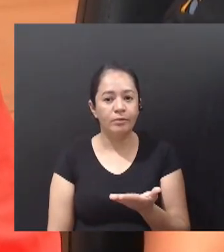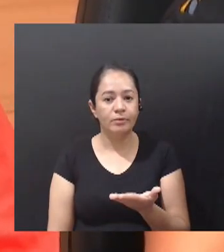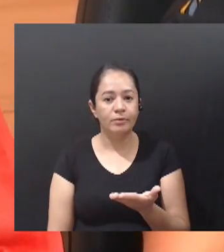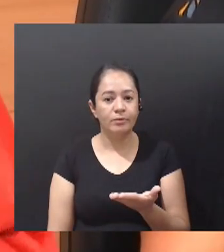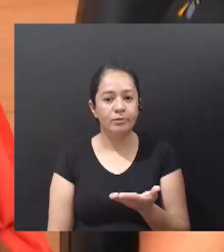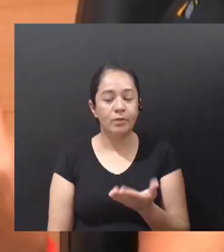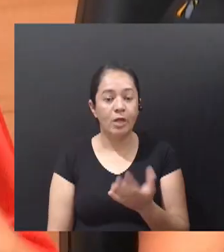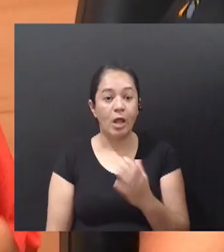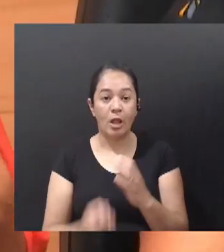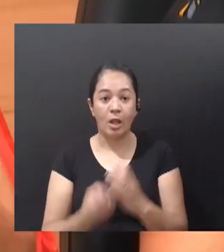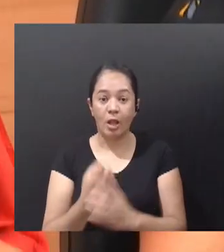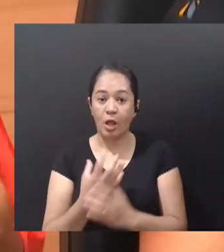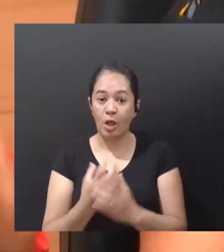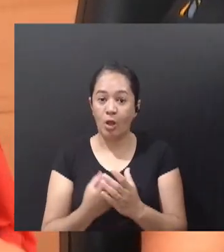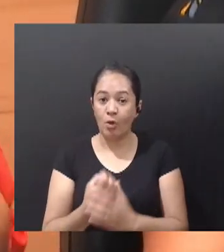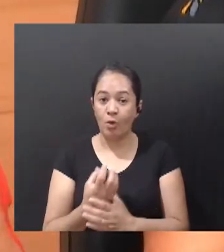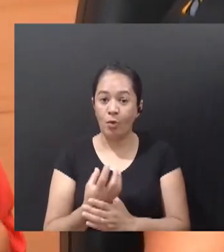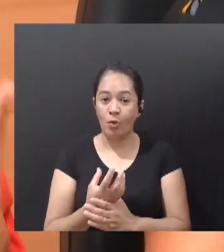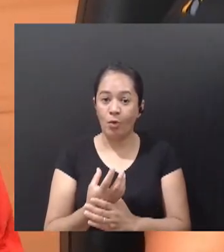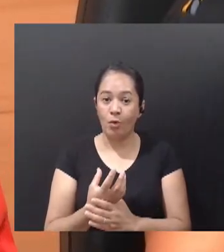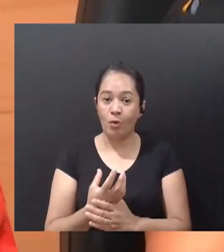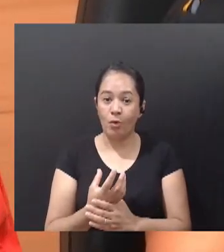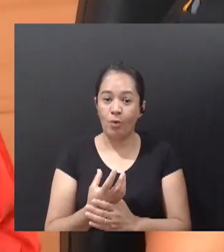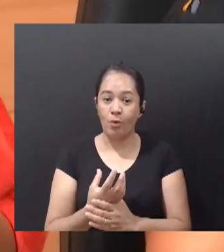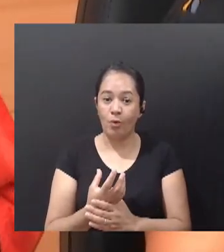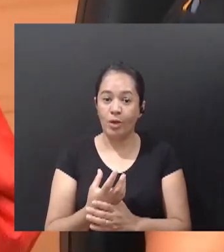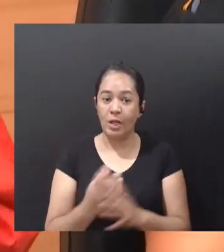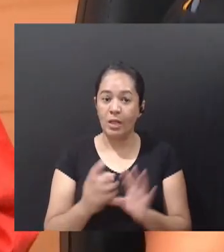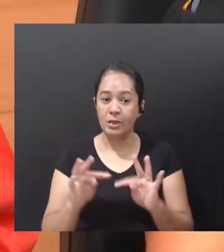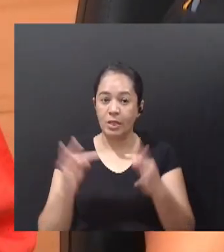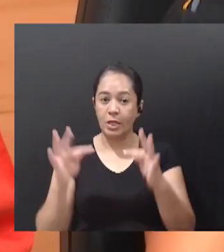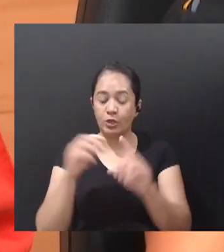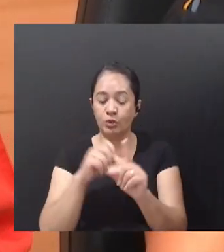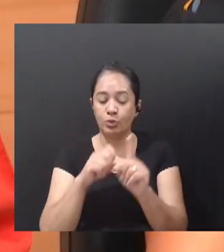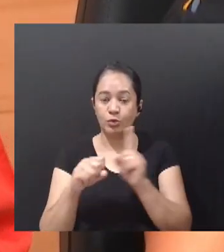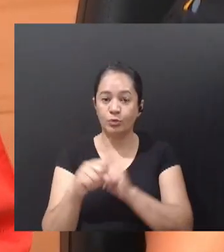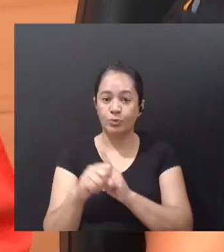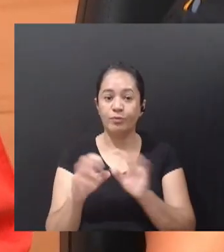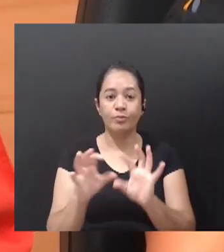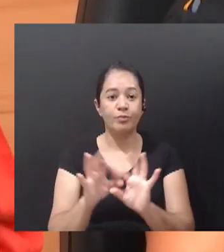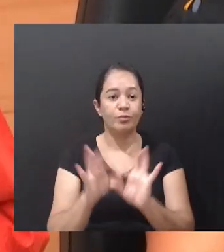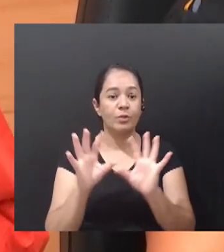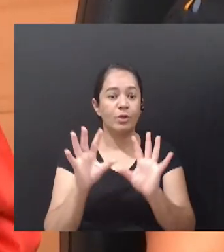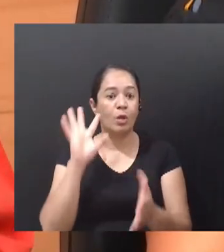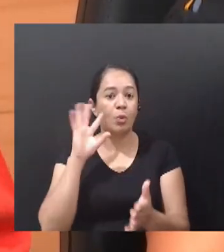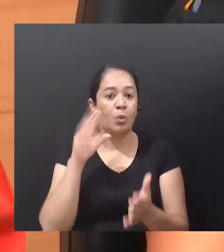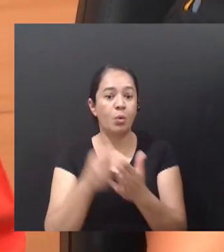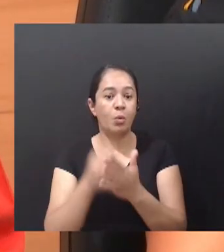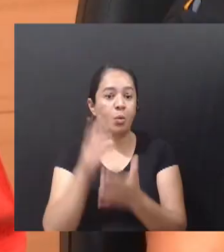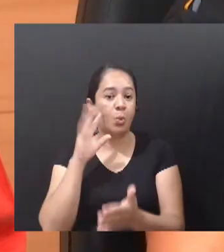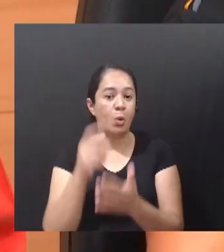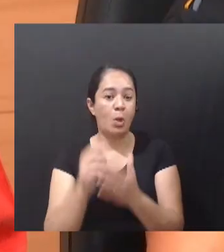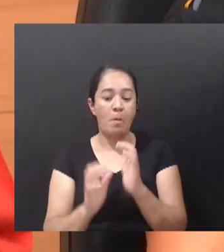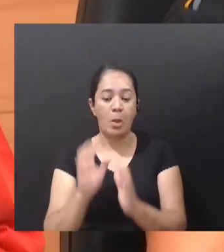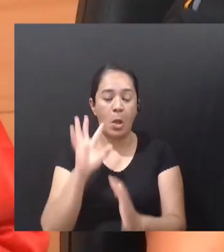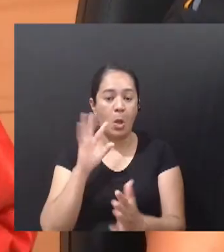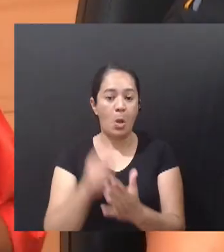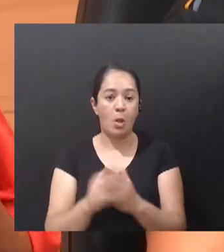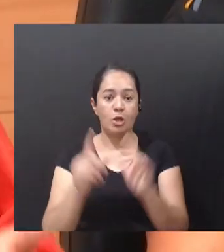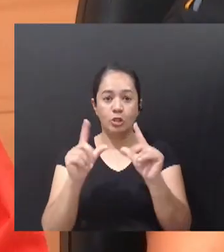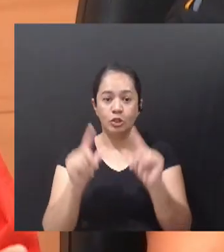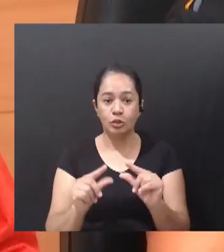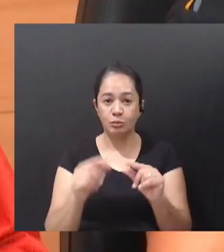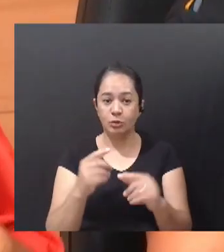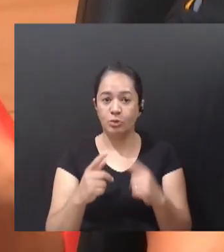construção, essa tecnologia social que permitiu resolução de conflitos, redução de violência